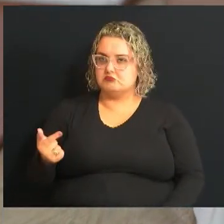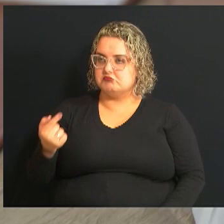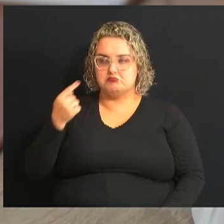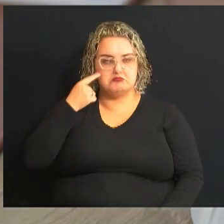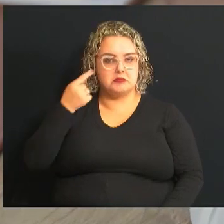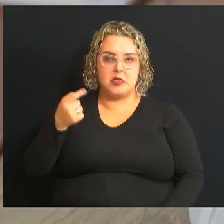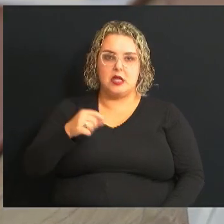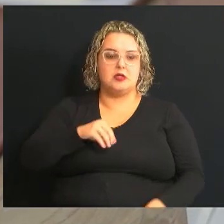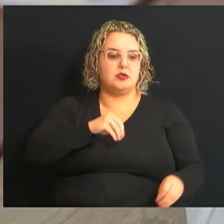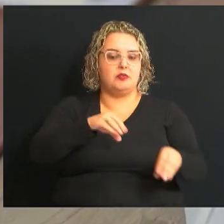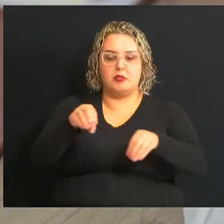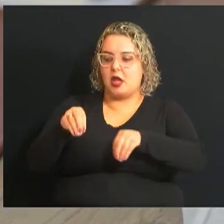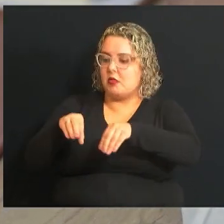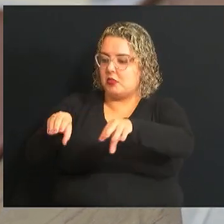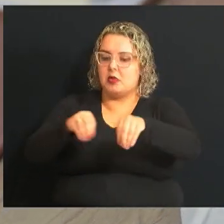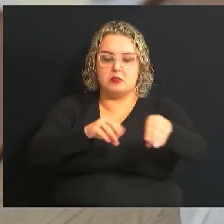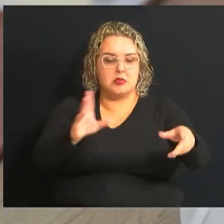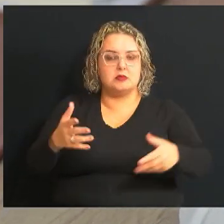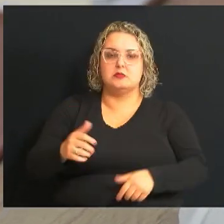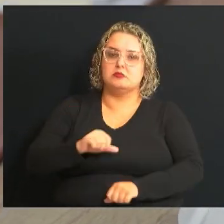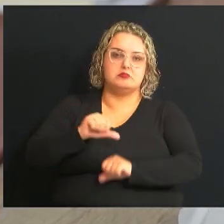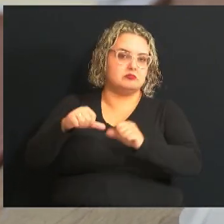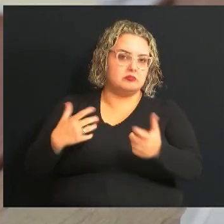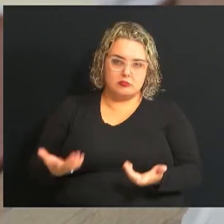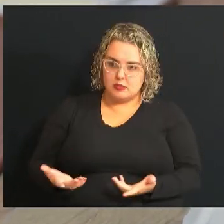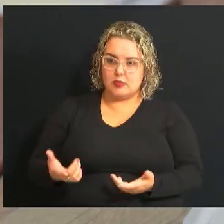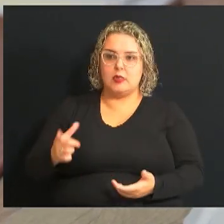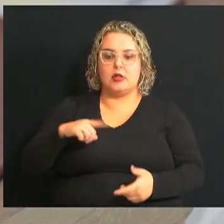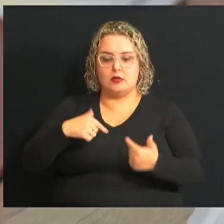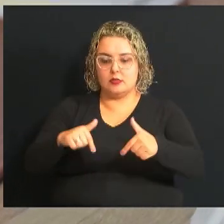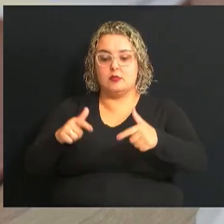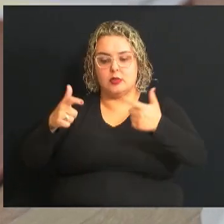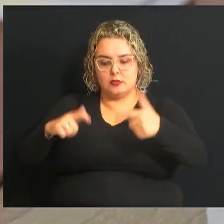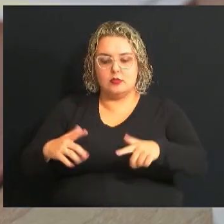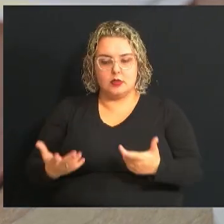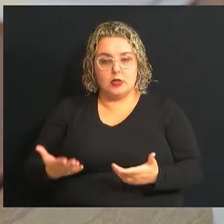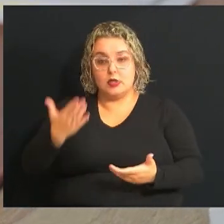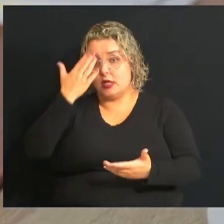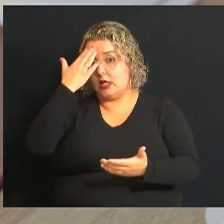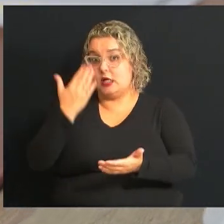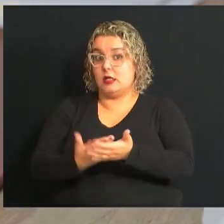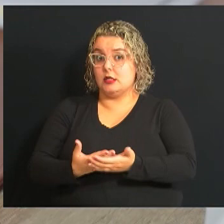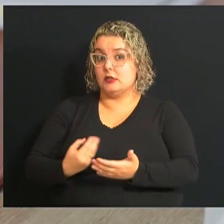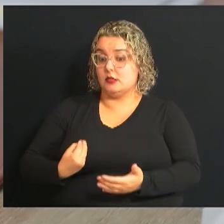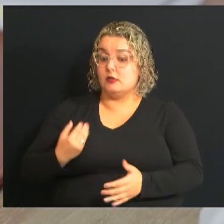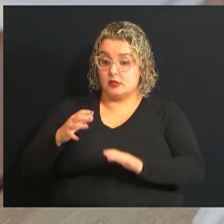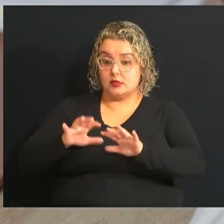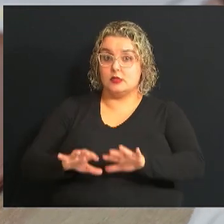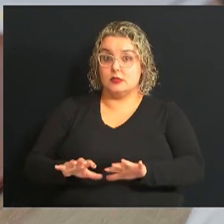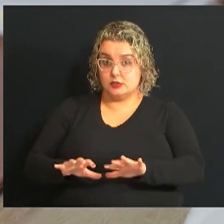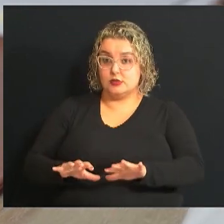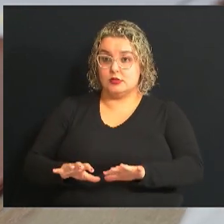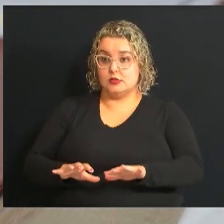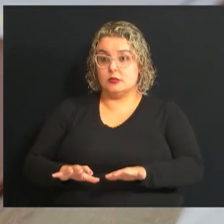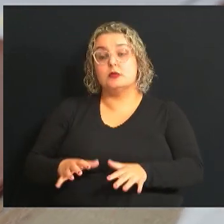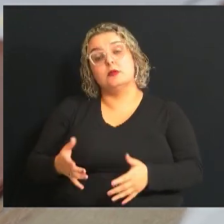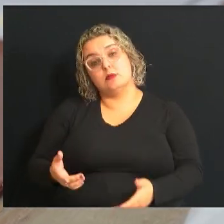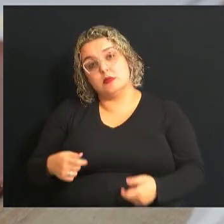tem um emprego num determinado local e acredita que vai seguir a vida desta forma, ela ainda tem que